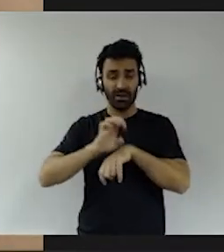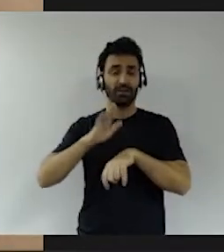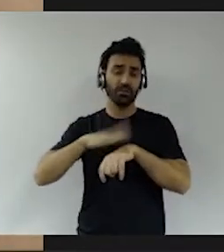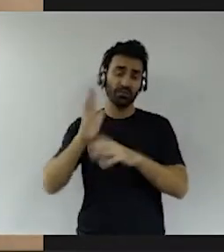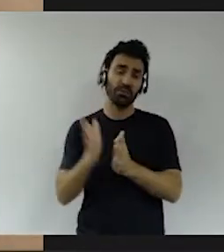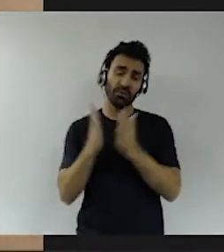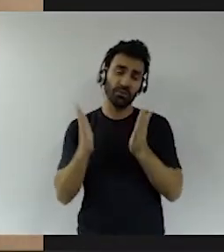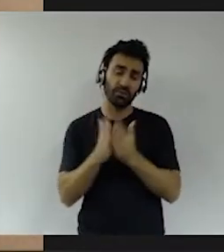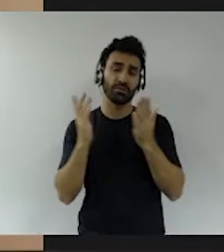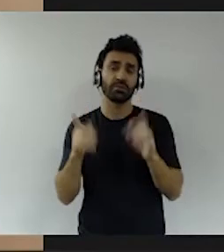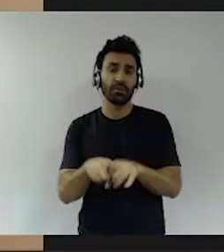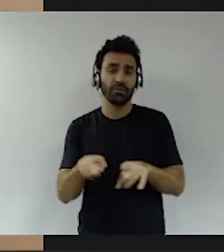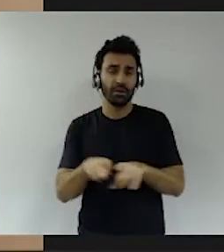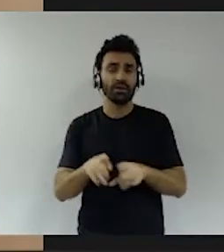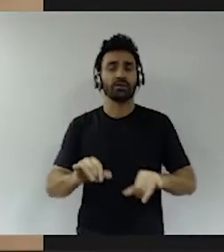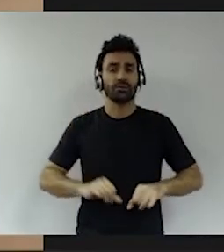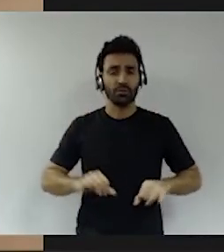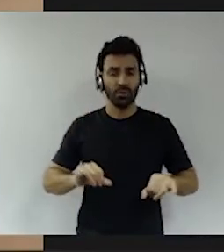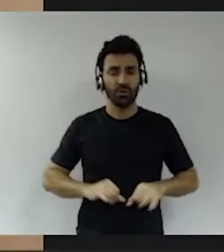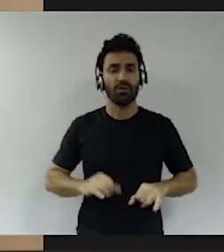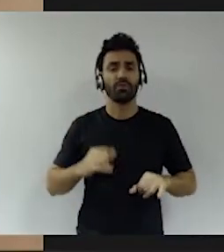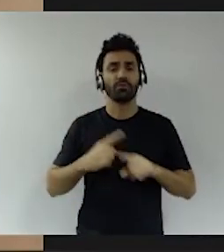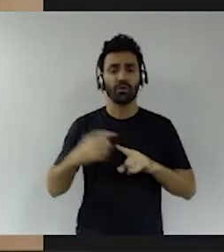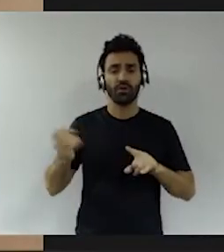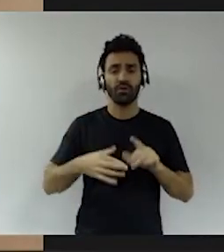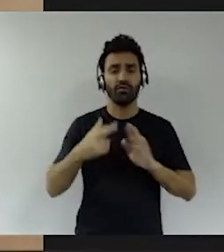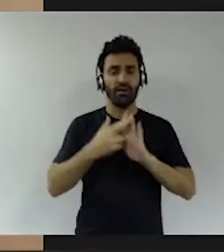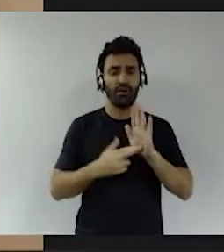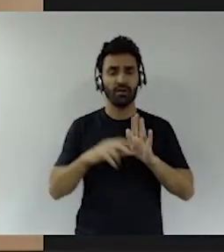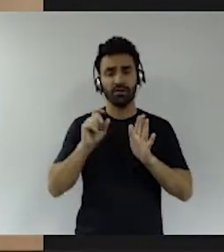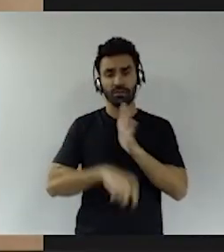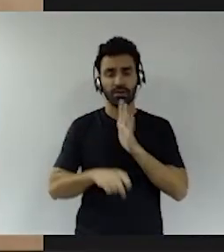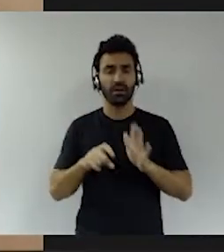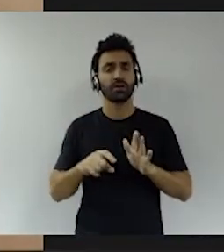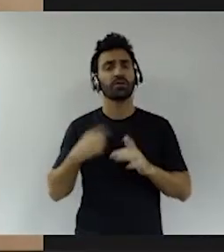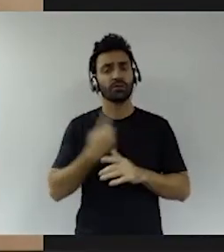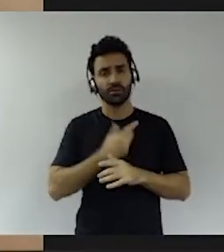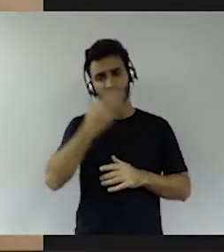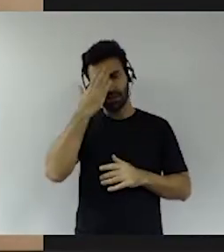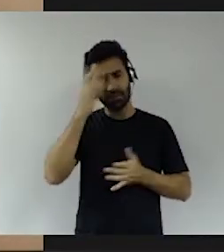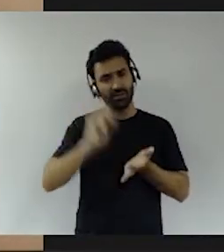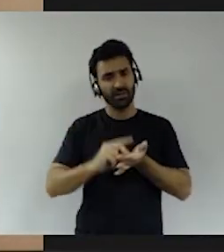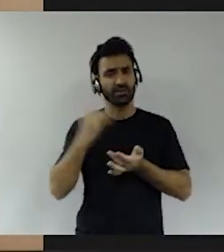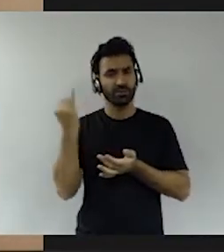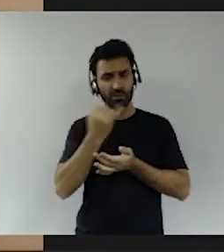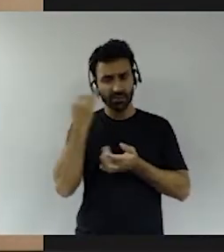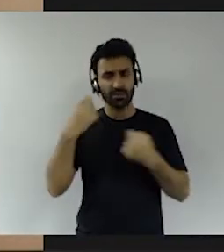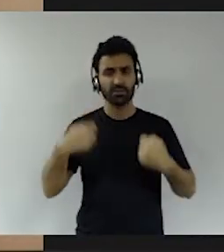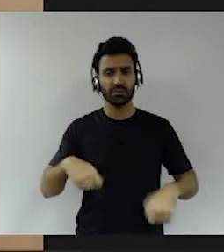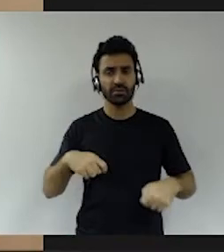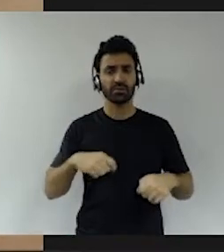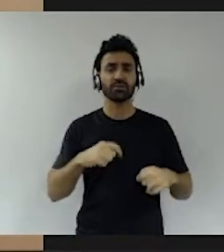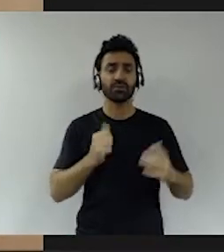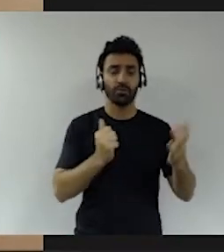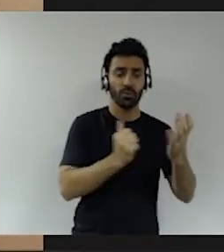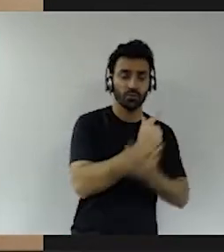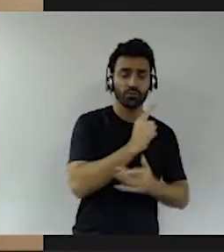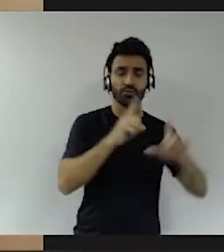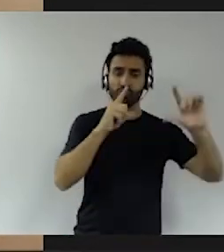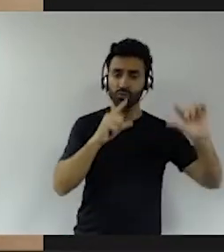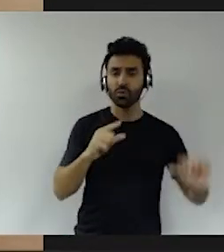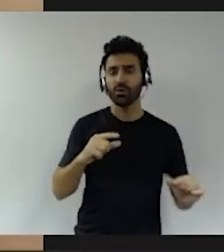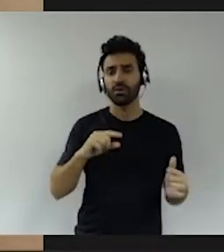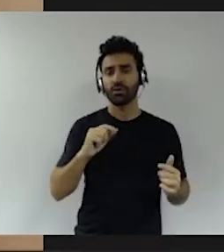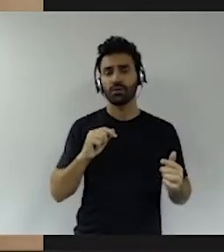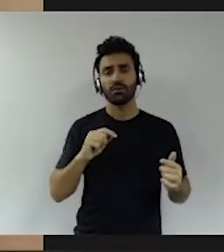que é muito atingido com essa nova reforma tributária. Nós sabemos da importância de tributar menos o consumo e mais renda e